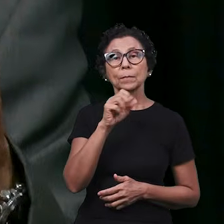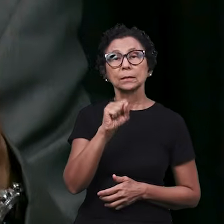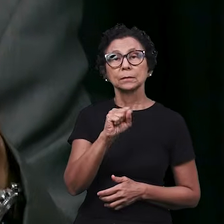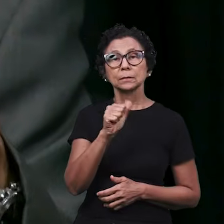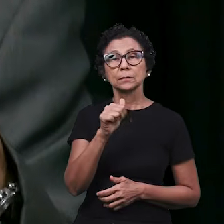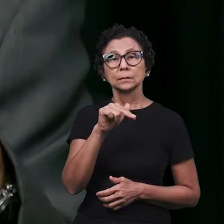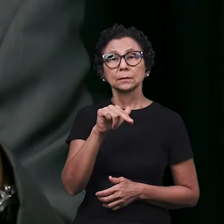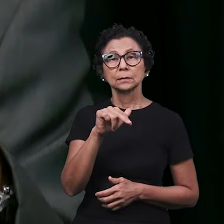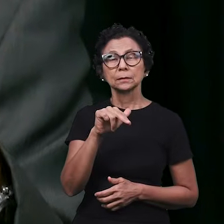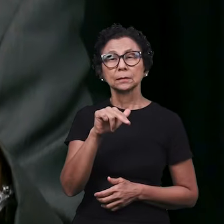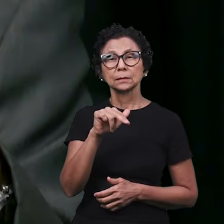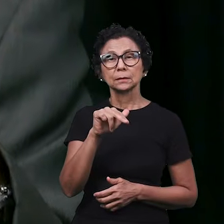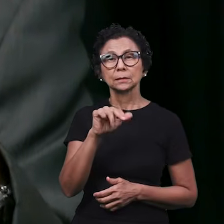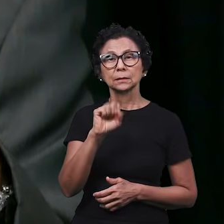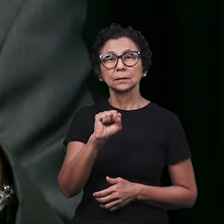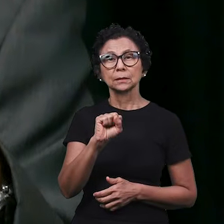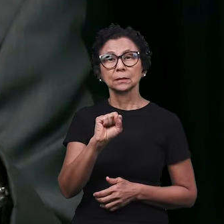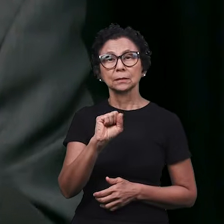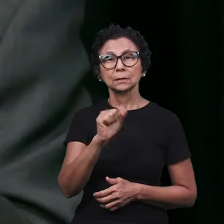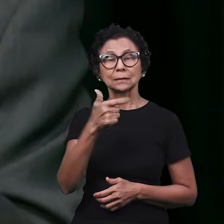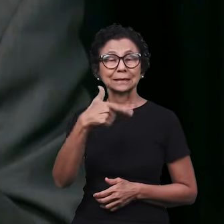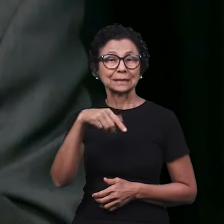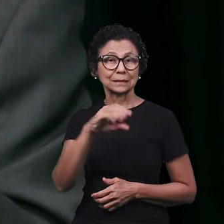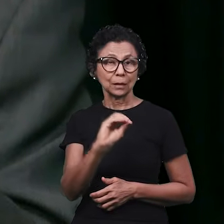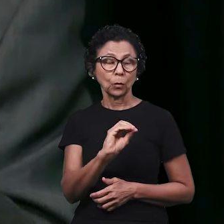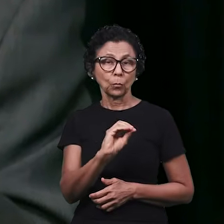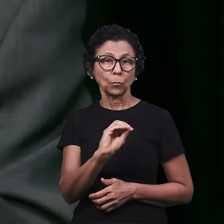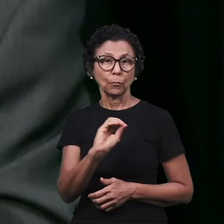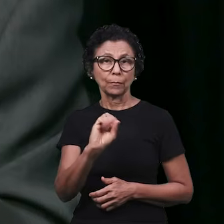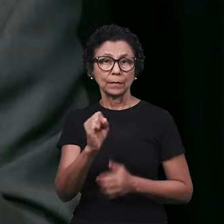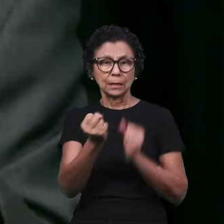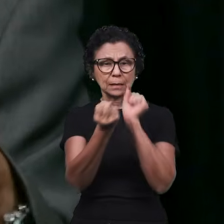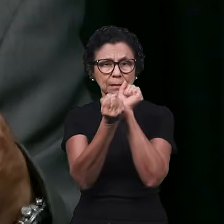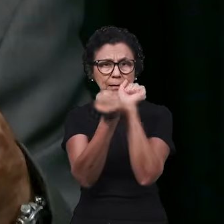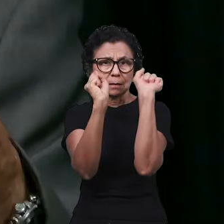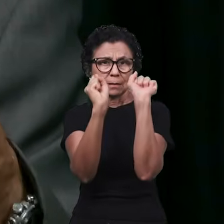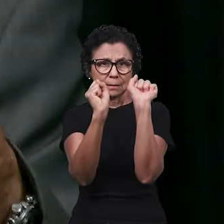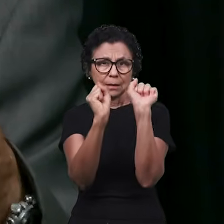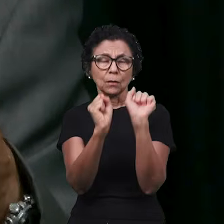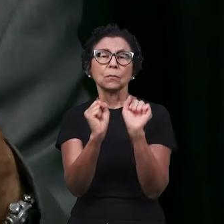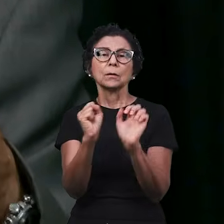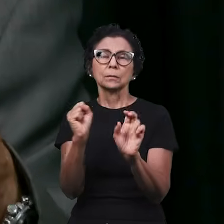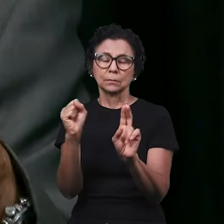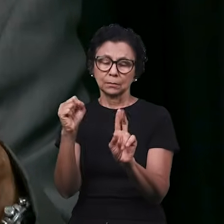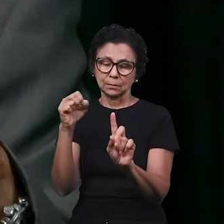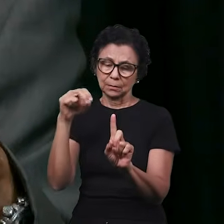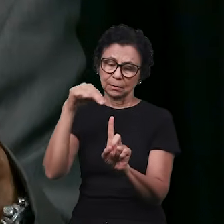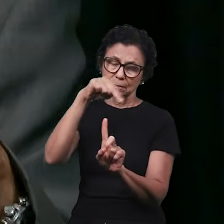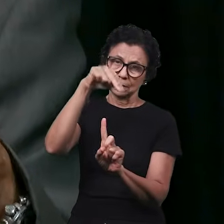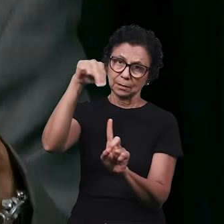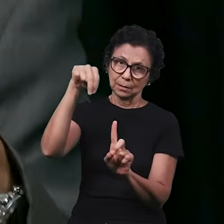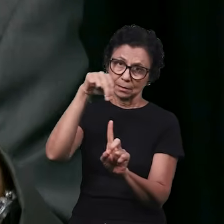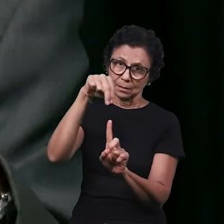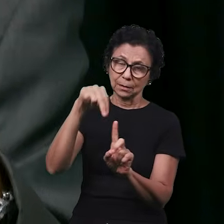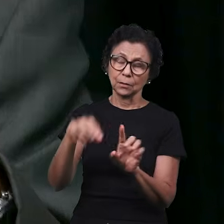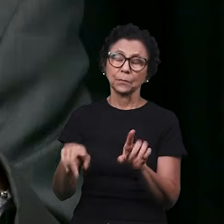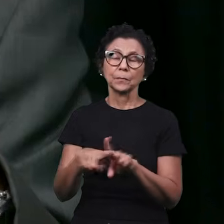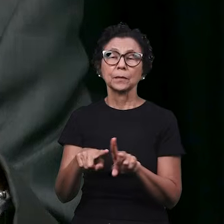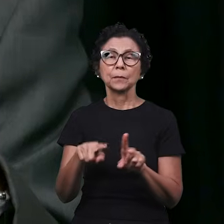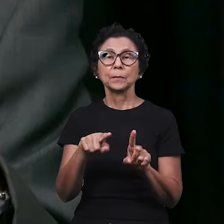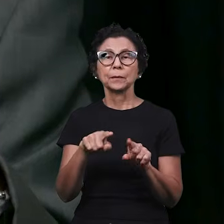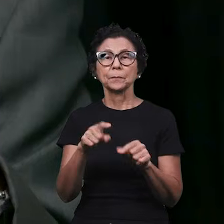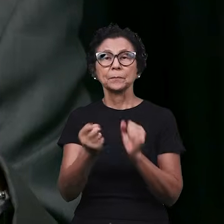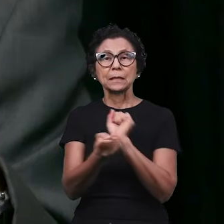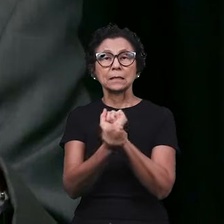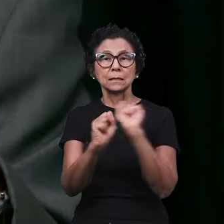de Deus. Aí você vai ver a mulher de Manoá, que é a mãe de Sansão, quando Deus diz a ela